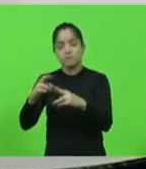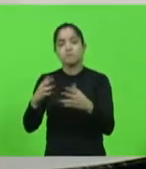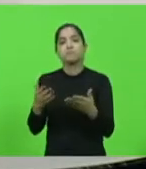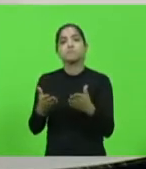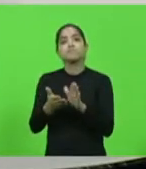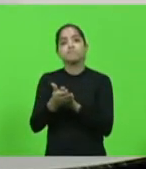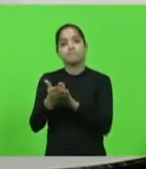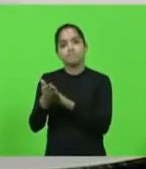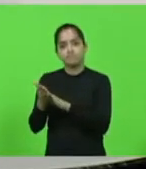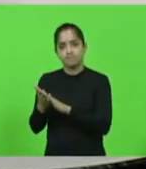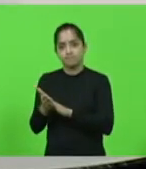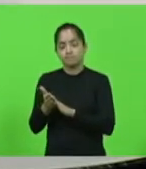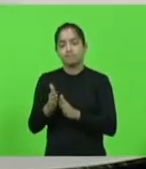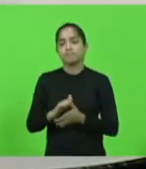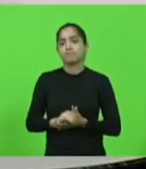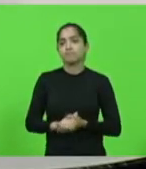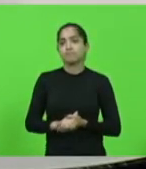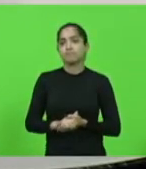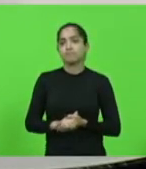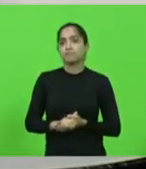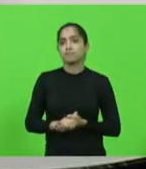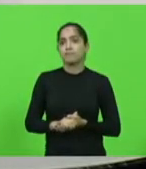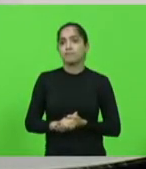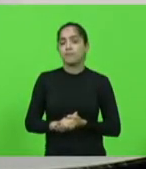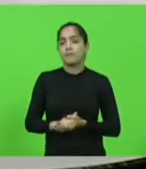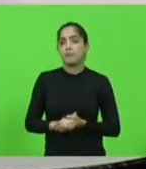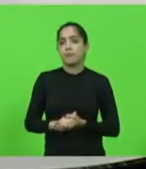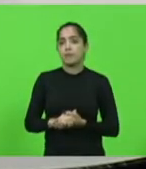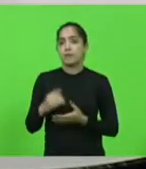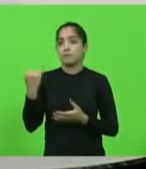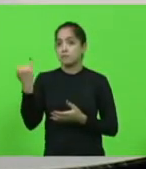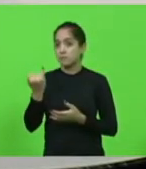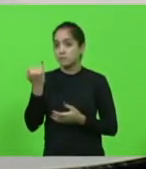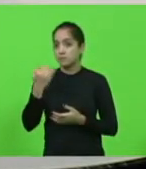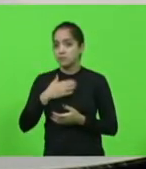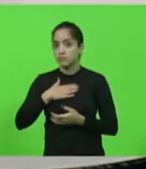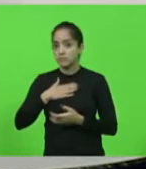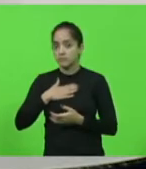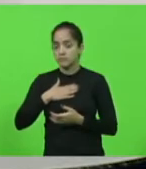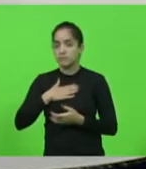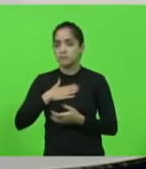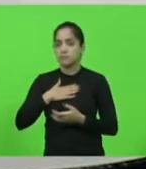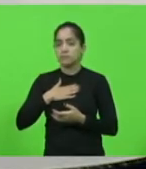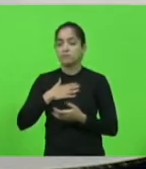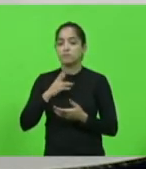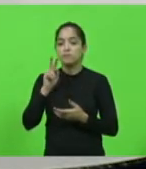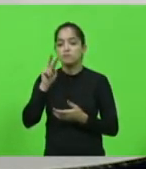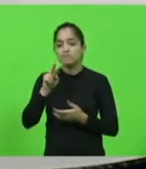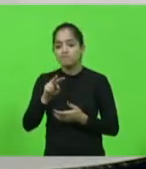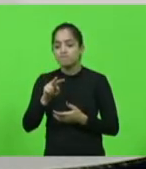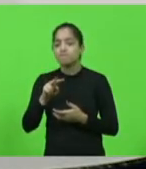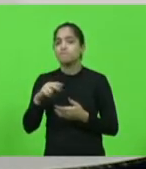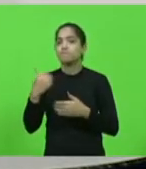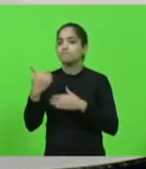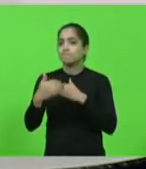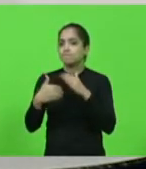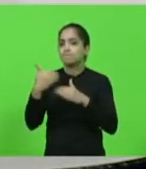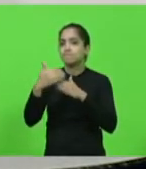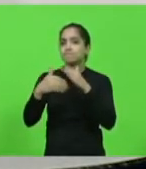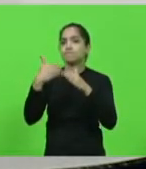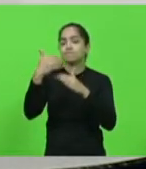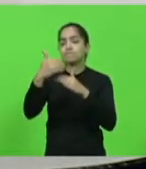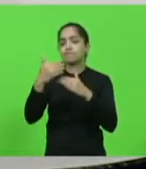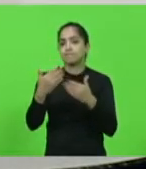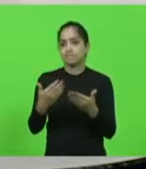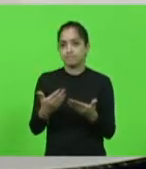aplauso. É muito importante para mim, do cenário que eu enxergo no processo de desenvolvimento de Santa